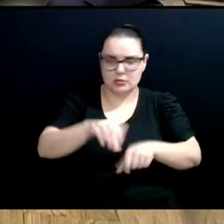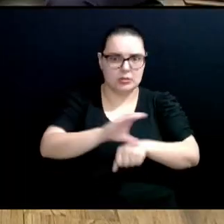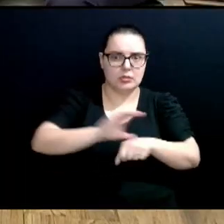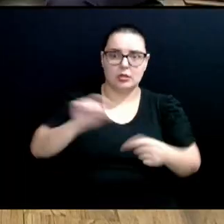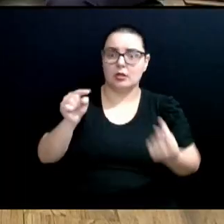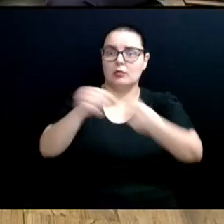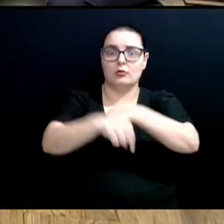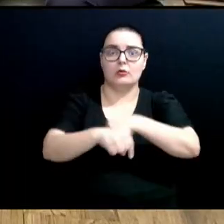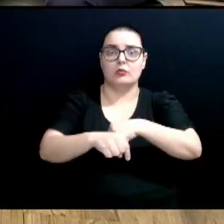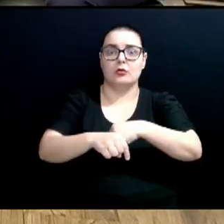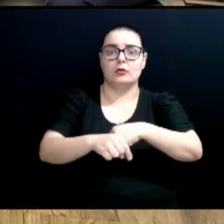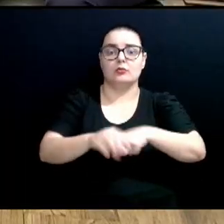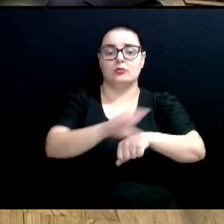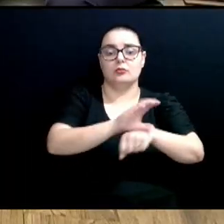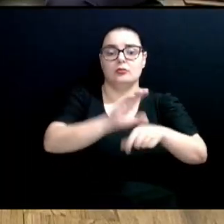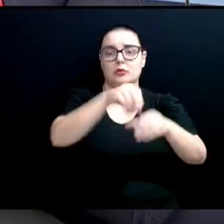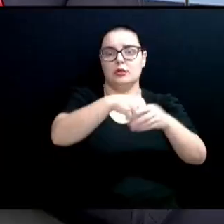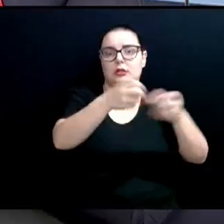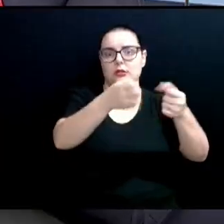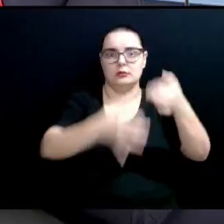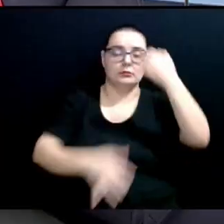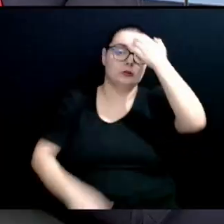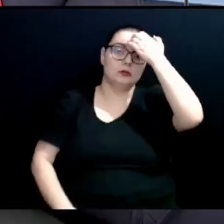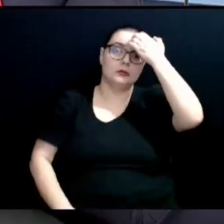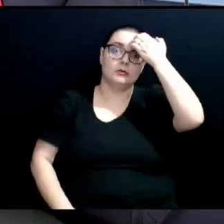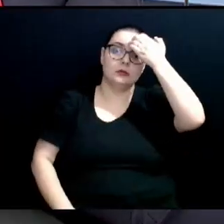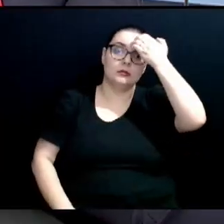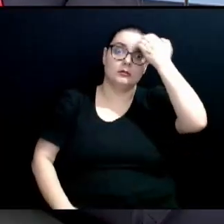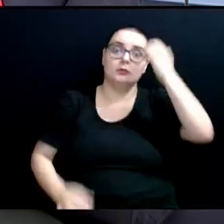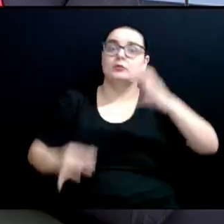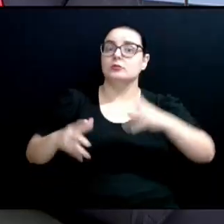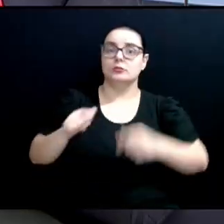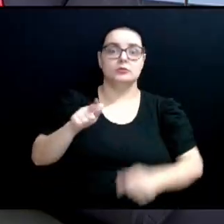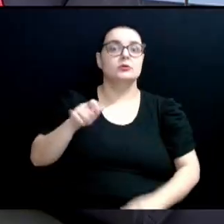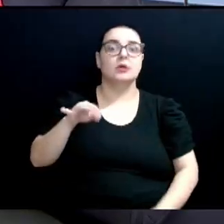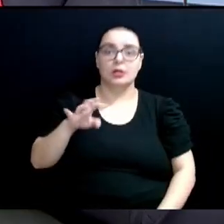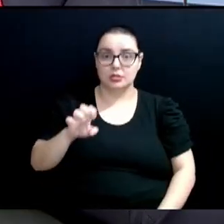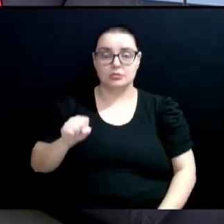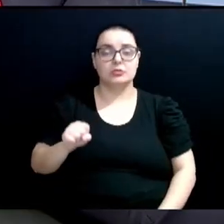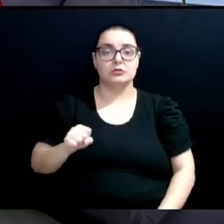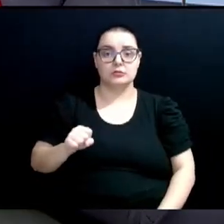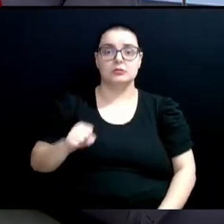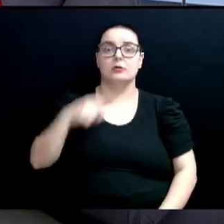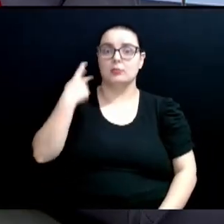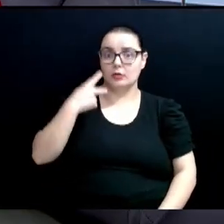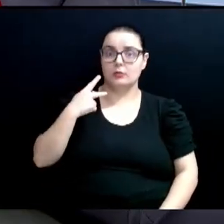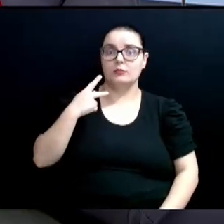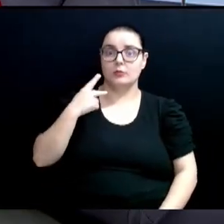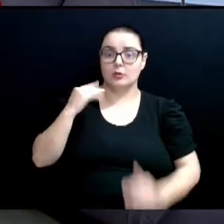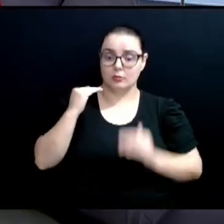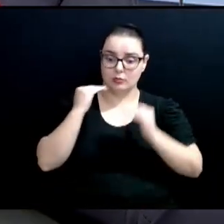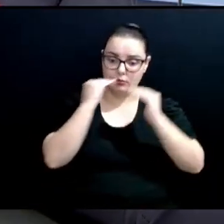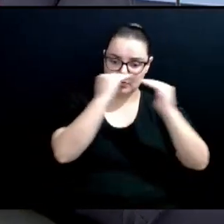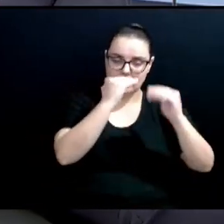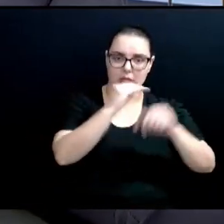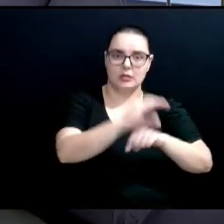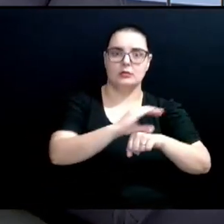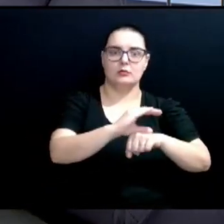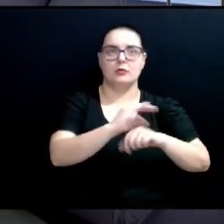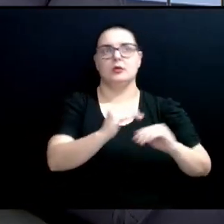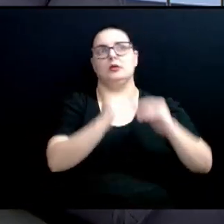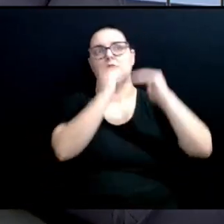expresso na Constituição. Né? Todos os agentes políticos, todas as instituições políticas estão sob essa lei, essa grande lei que é a